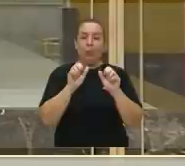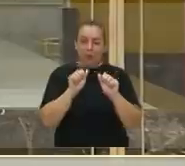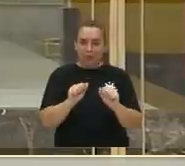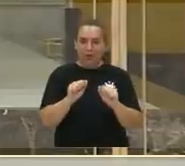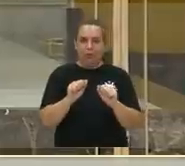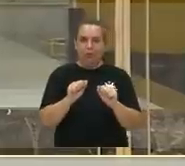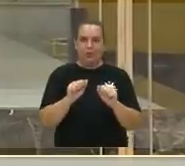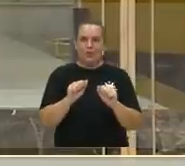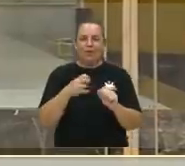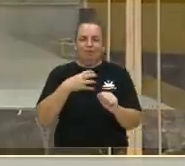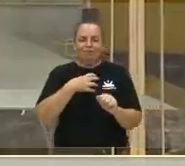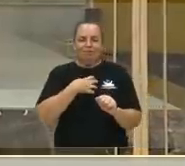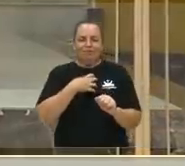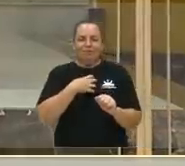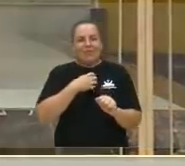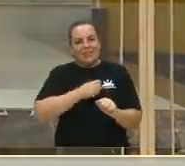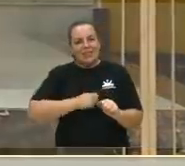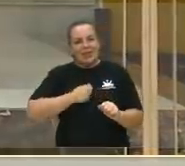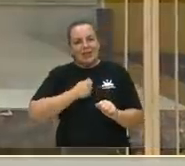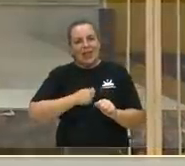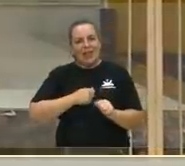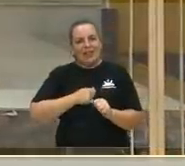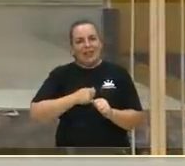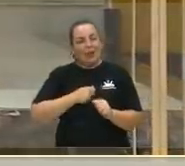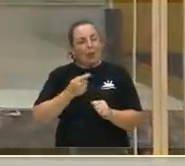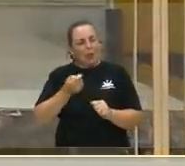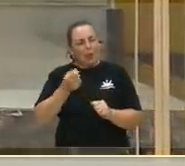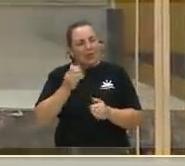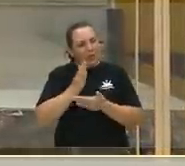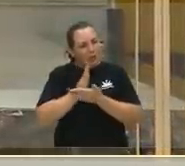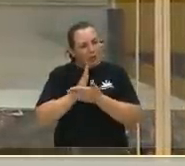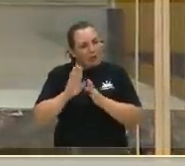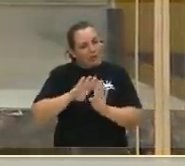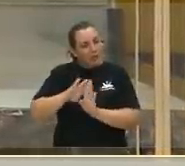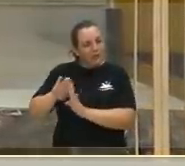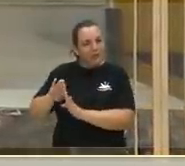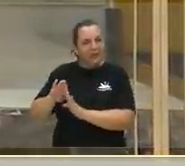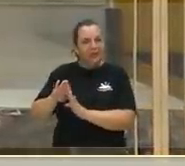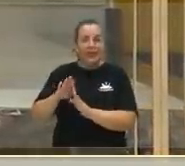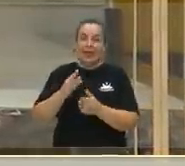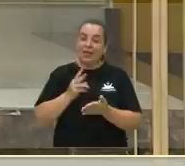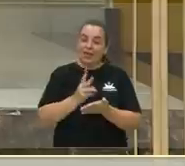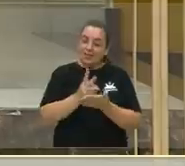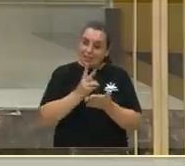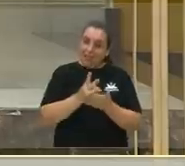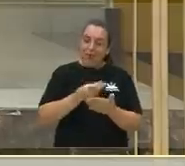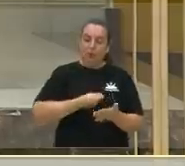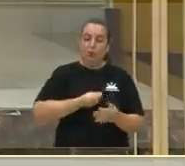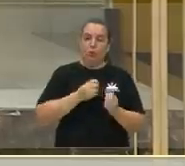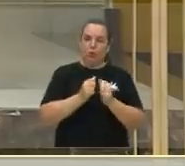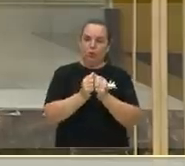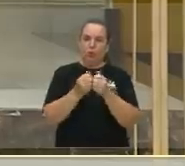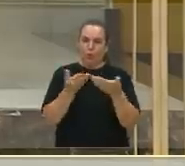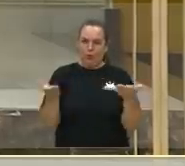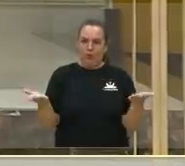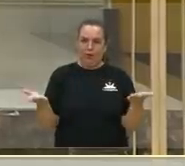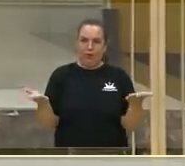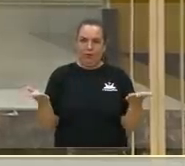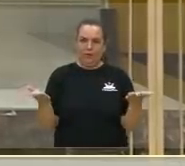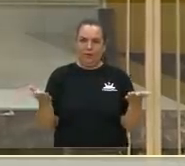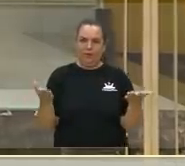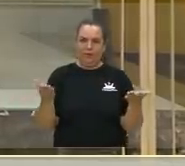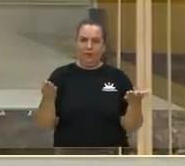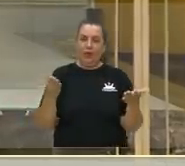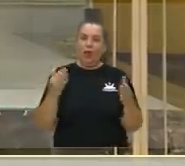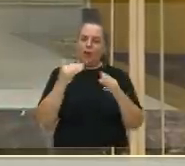matar um pouco dessa saudade estando com vocês sempre 40 dias levando